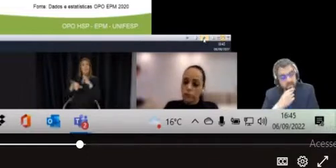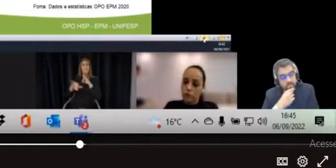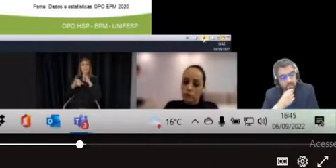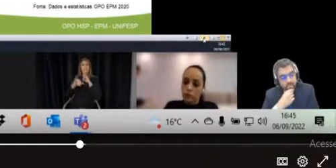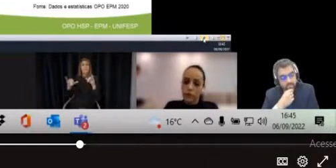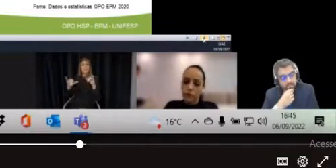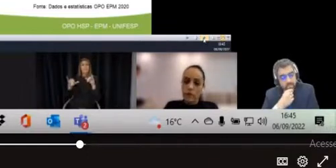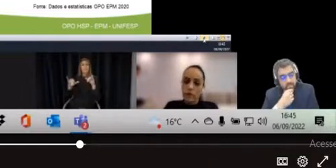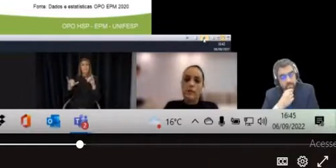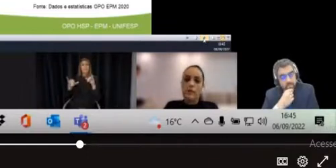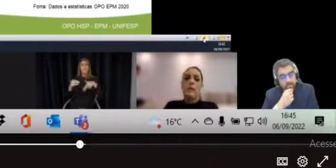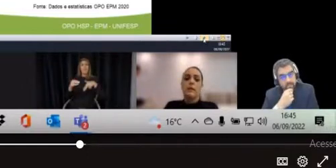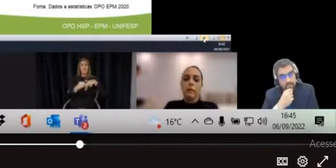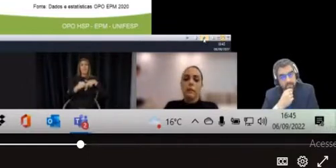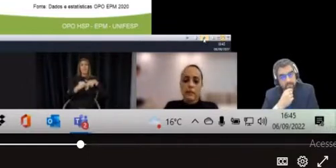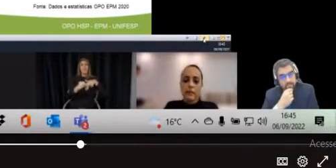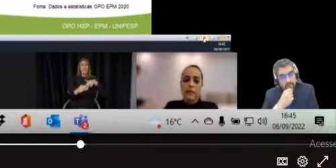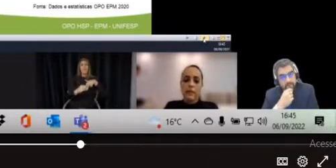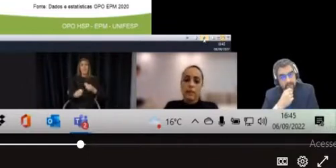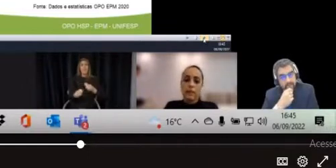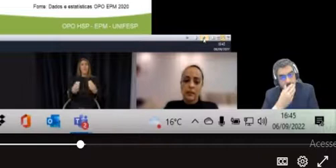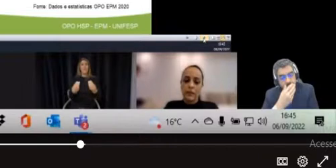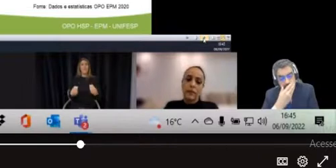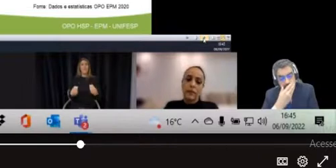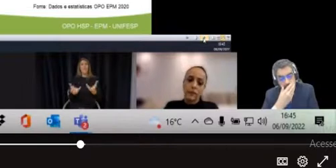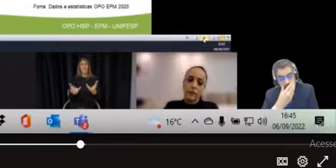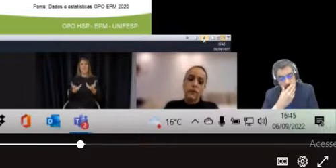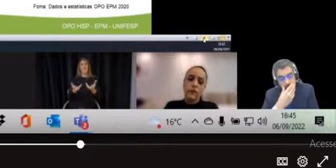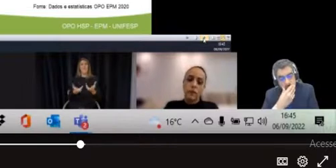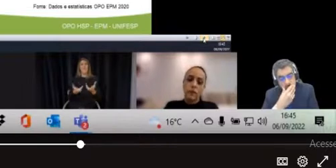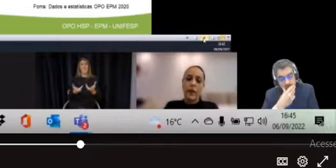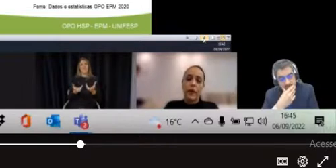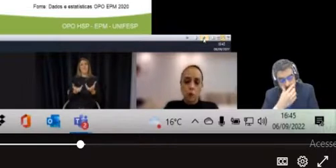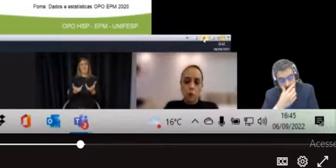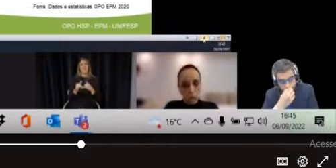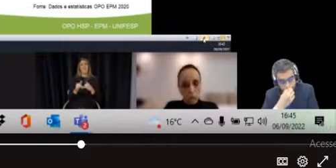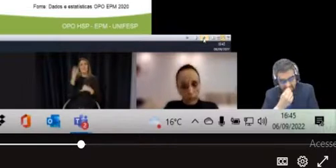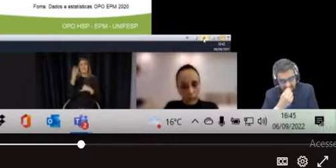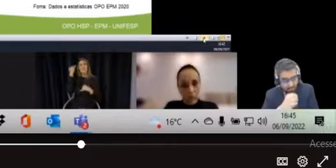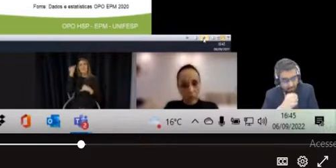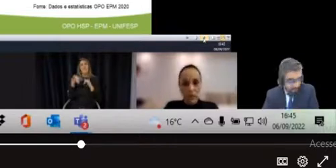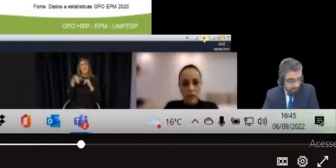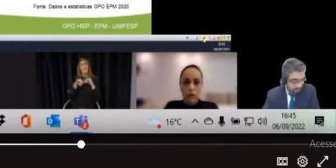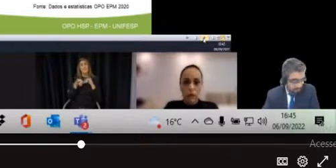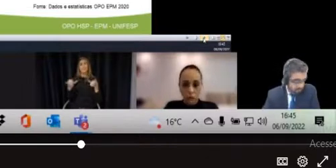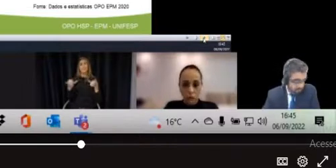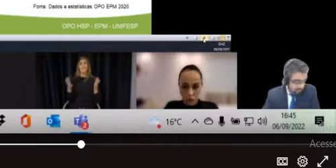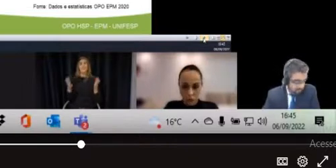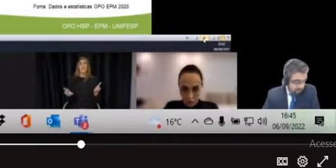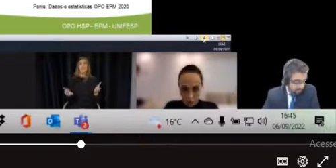que é aquilo que eu volto a falar para vocês, que precisa conversar em vida sobre qual é a sua vontade de ser ou não doador de